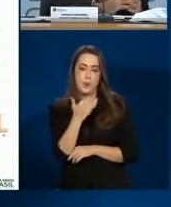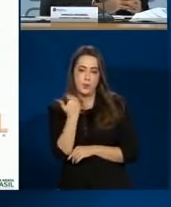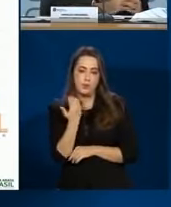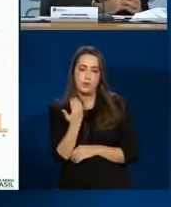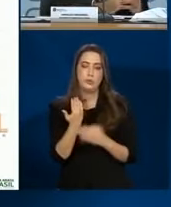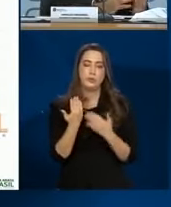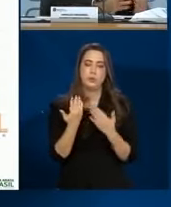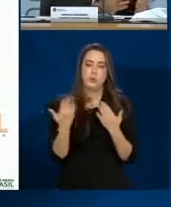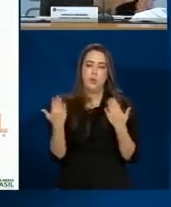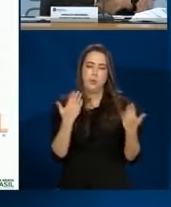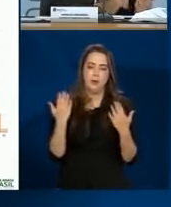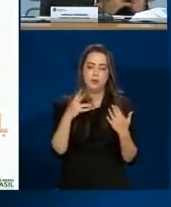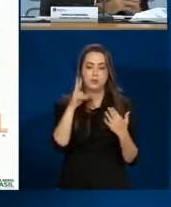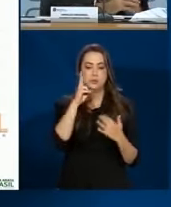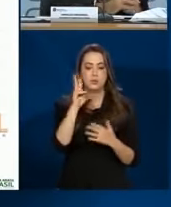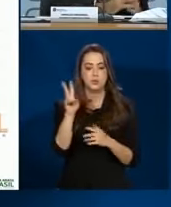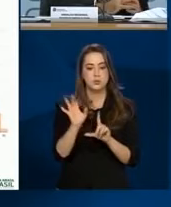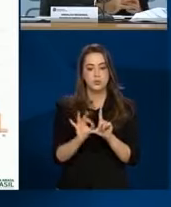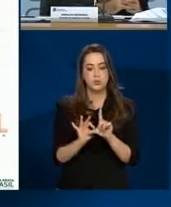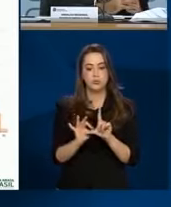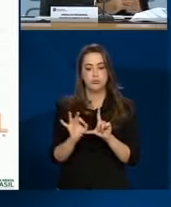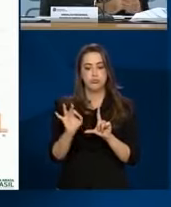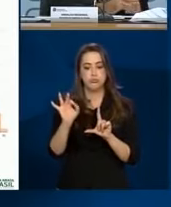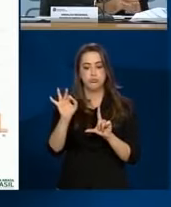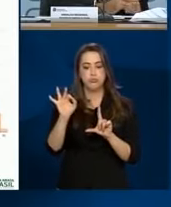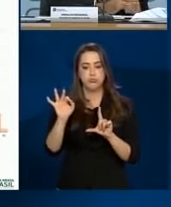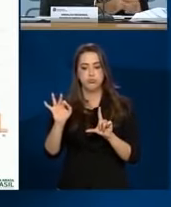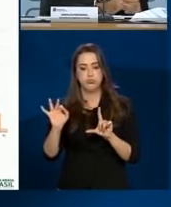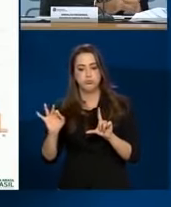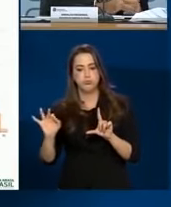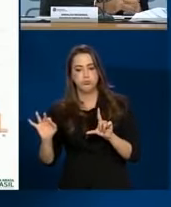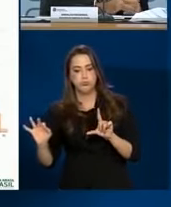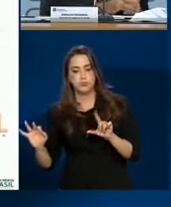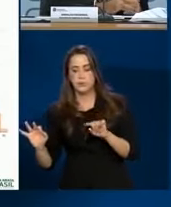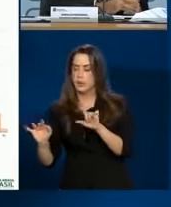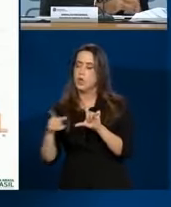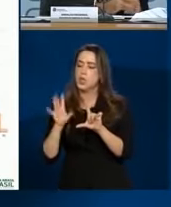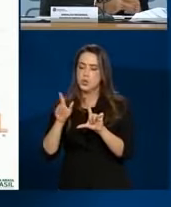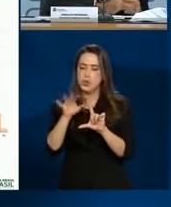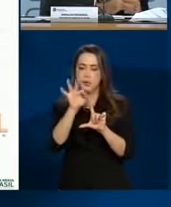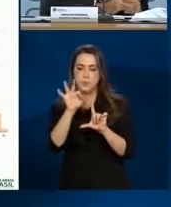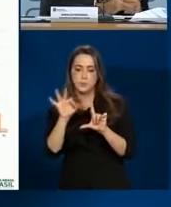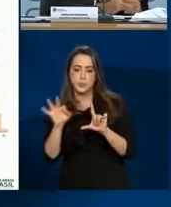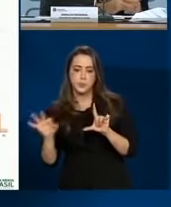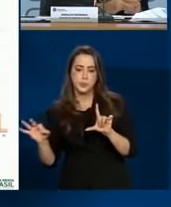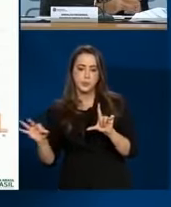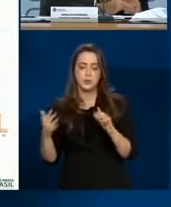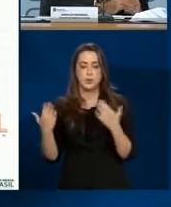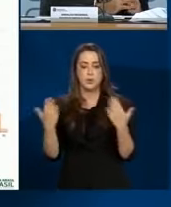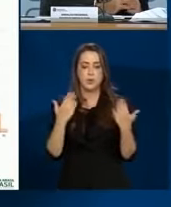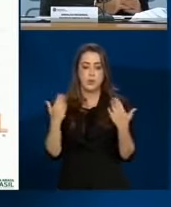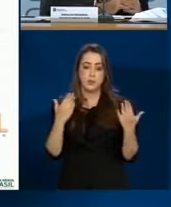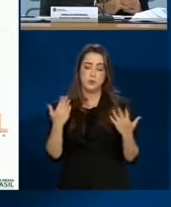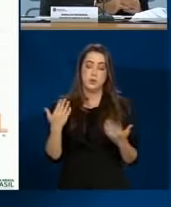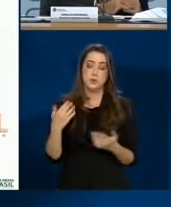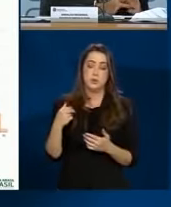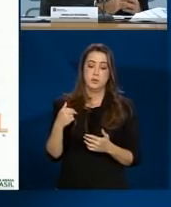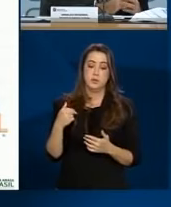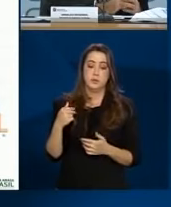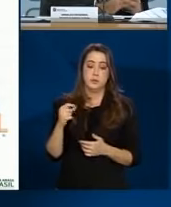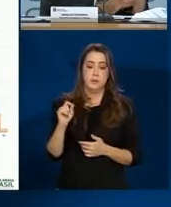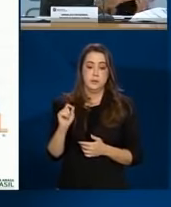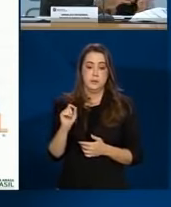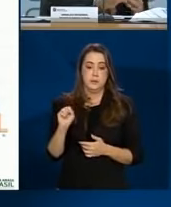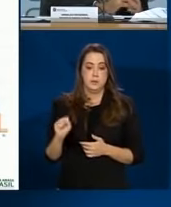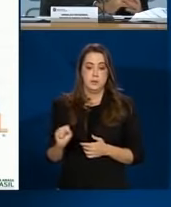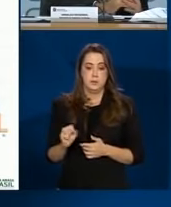óbito por SRAG, que a gente teve com os gráficos que mostramos na região